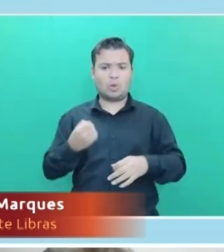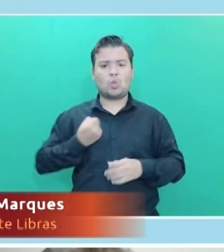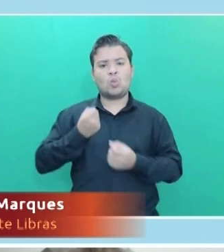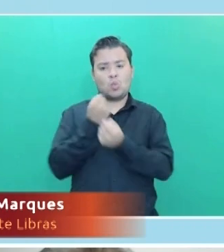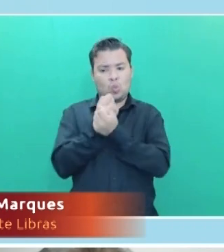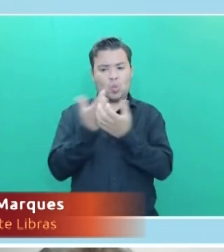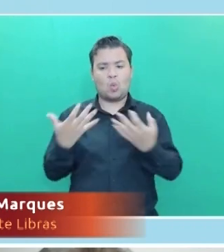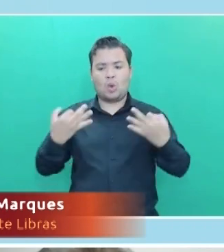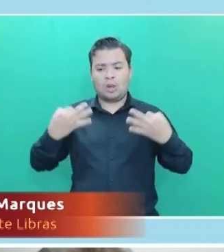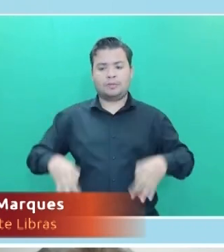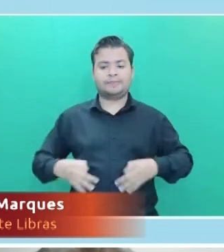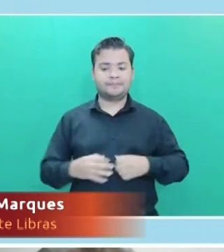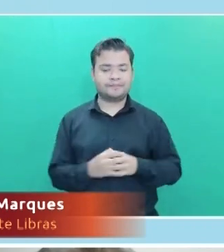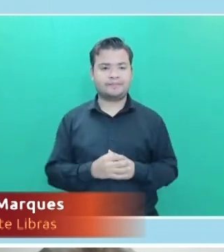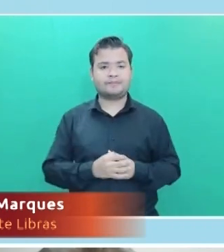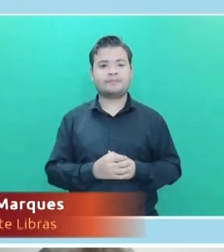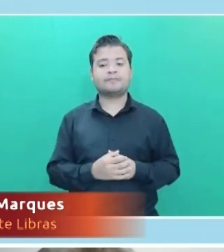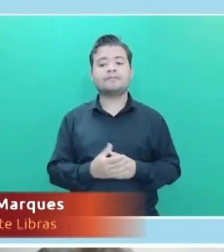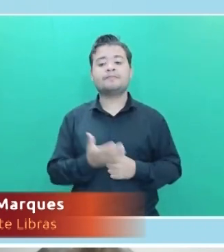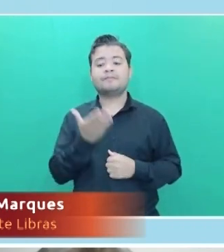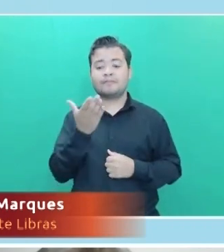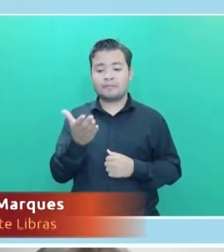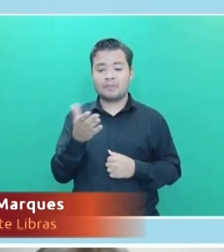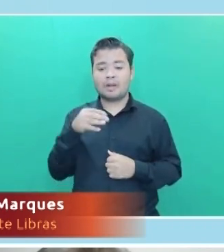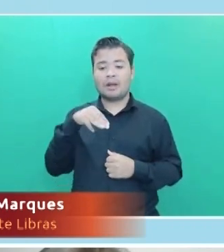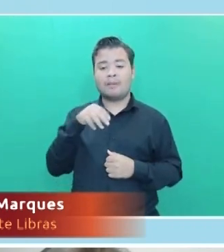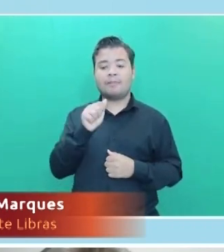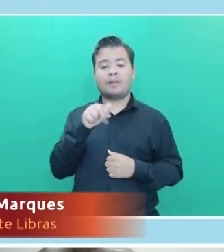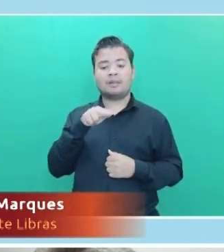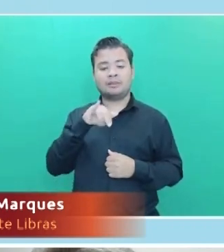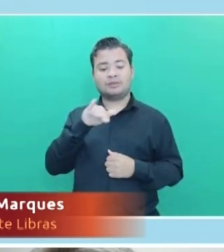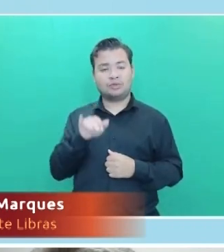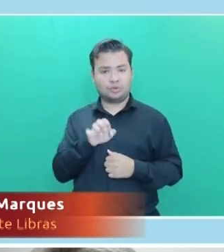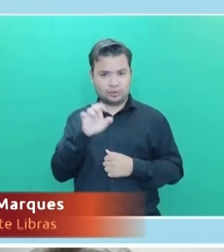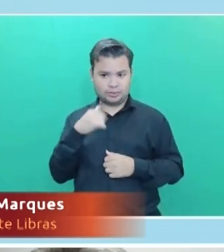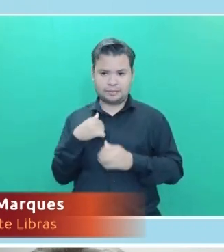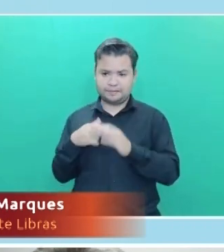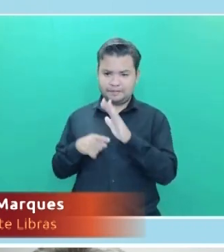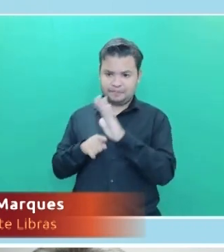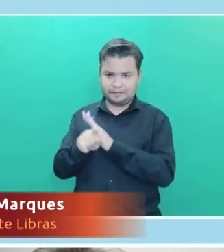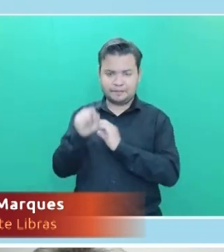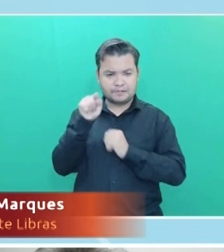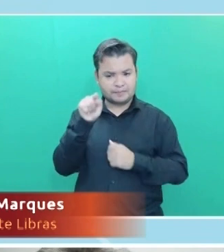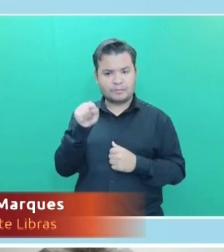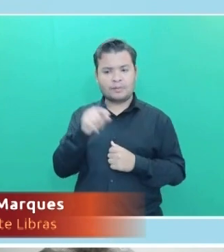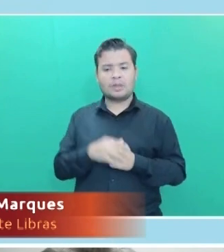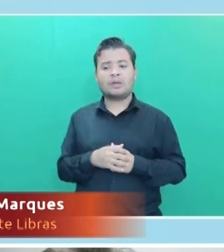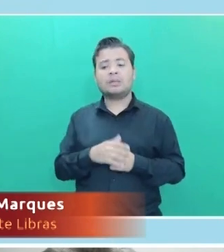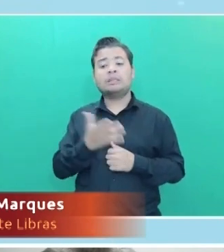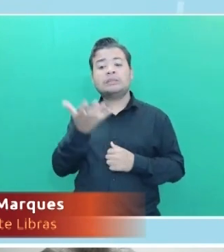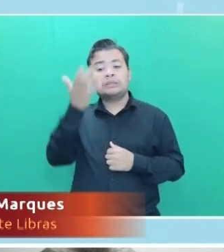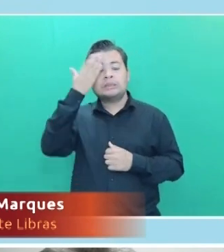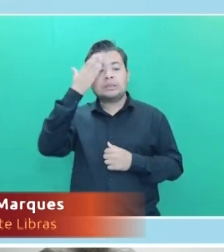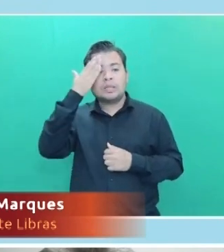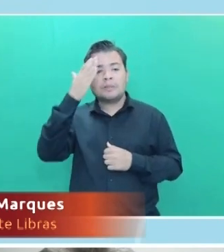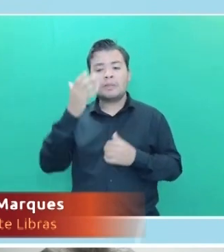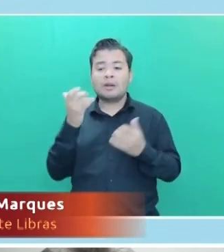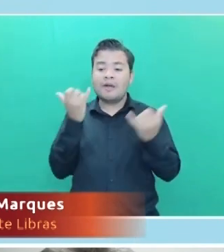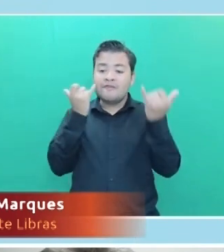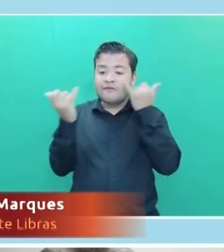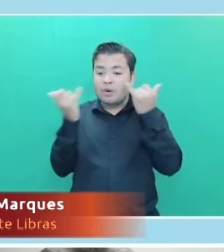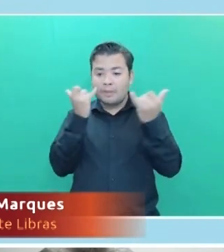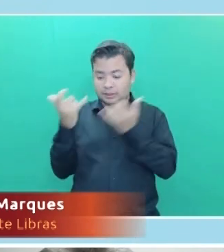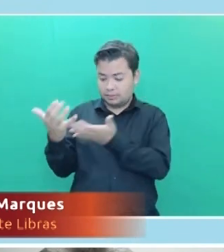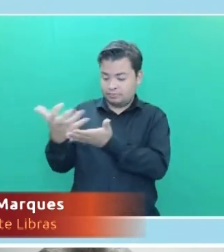Bom, Imanagé, queria continuar falando com você um pouco mais a respeito da importância desses dados para a população